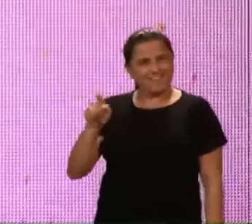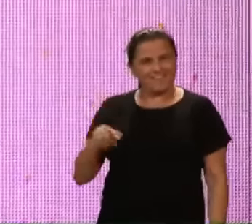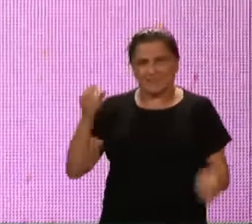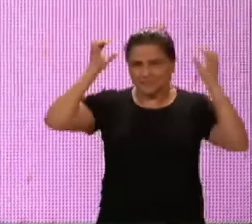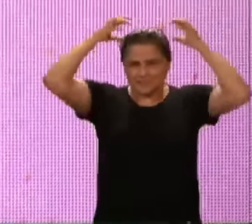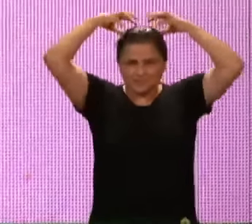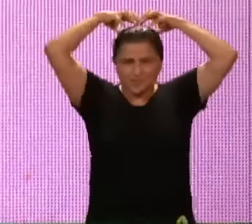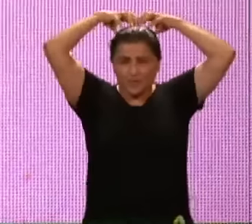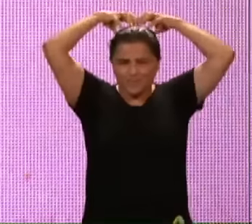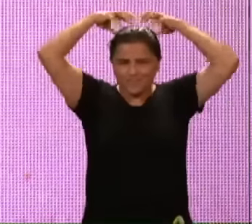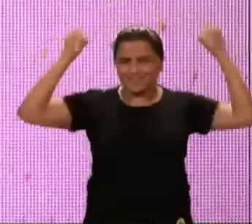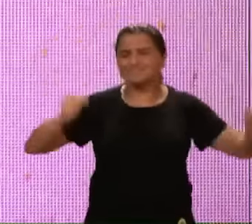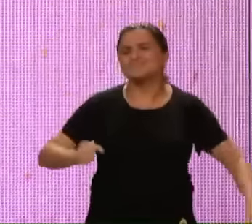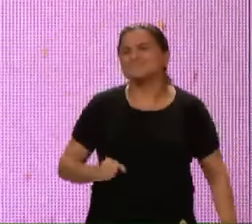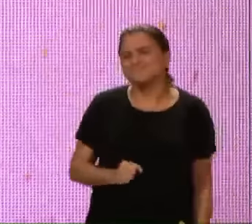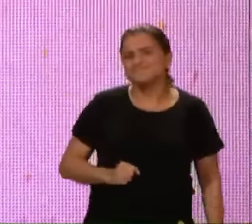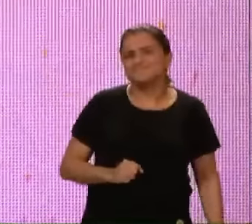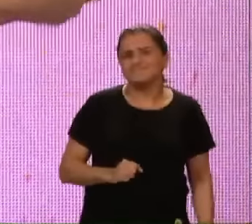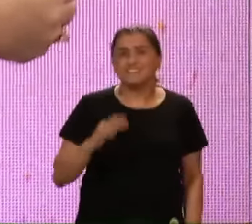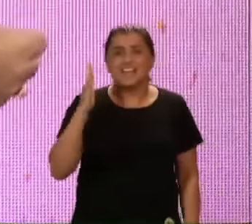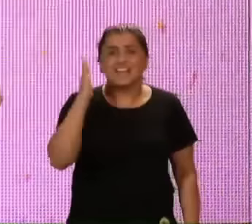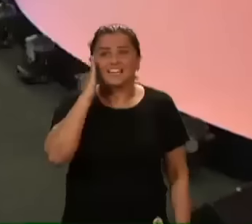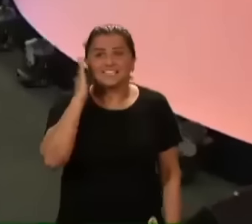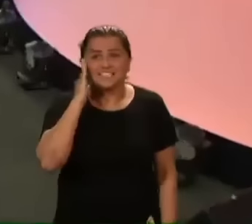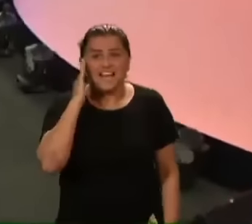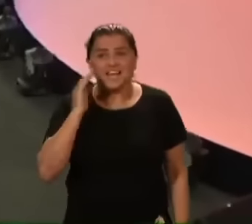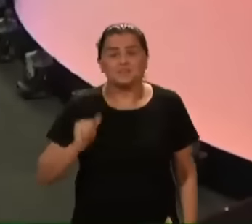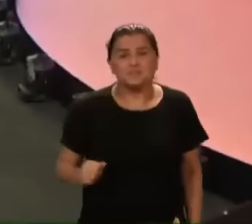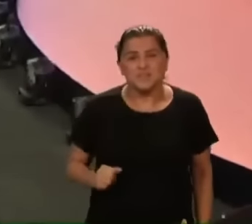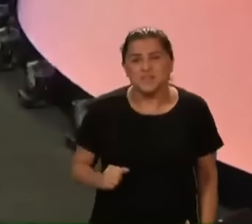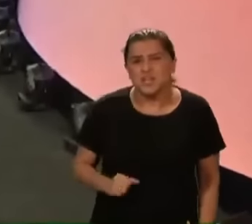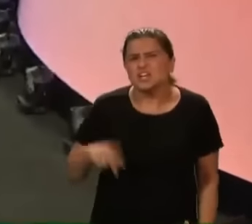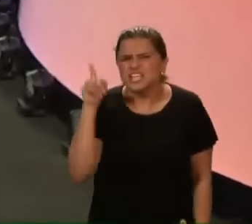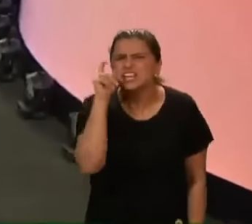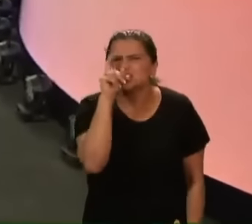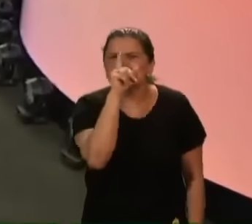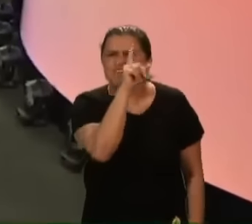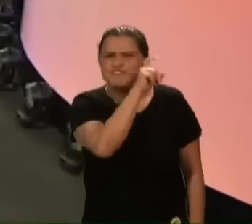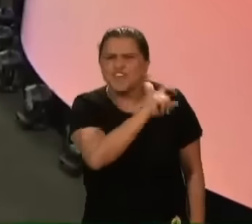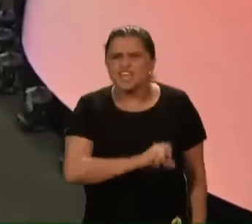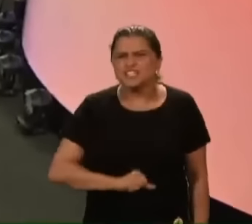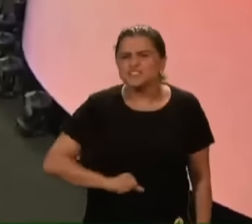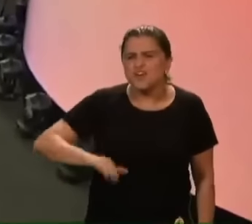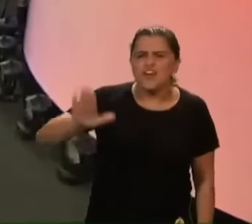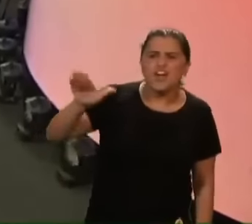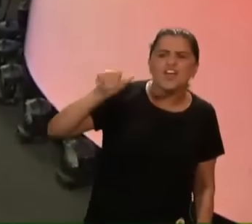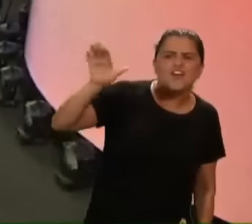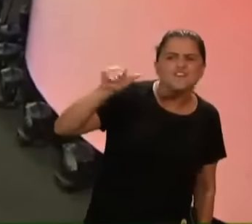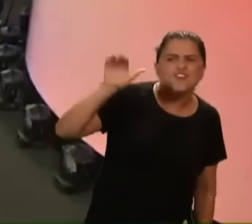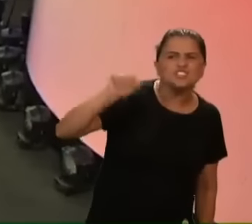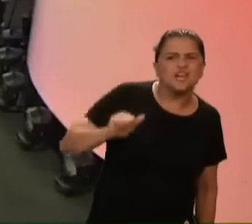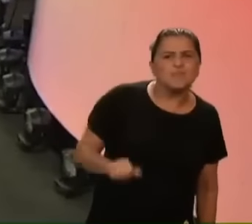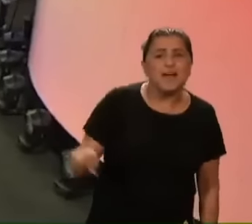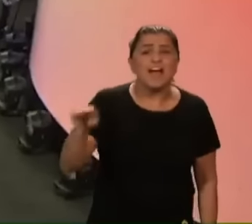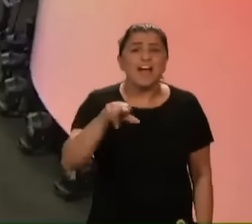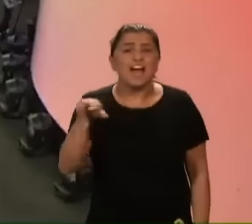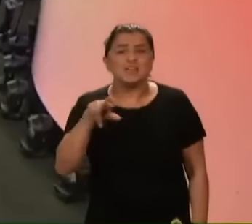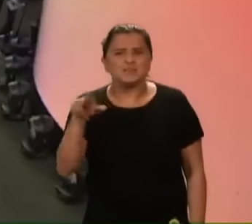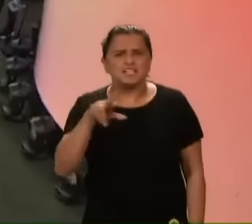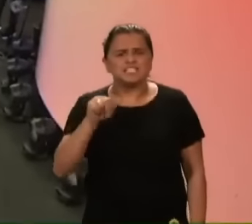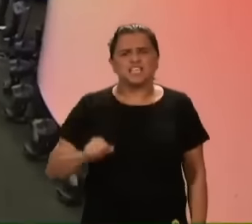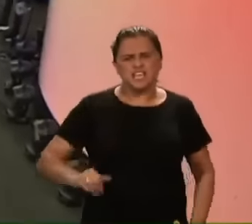Aleluia. Sabe quando o calo aperta? Oh meu Deus, eu vou chamar a irmã do Coque que começa a marchar. É a